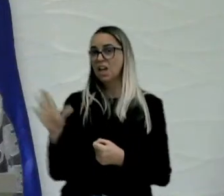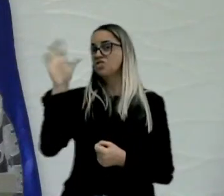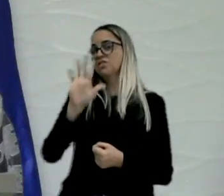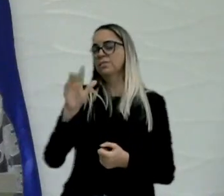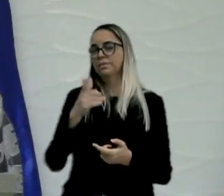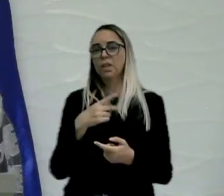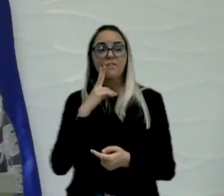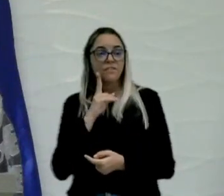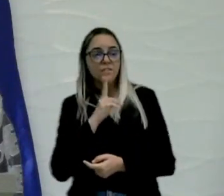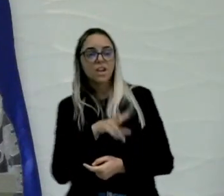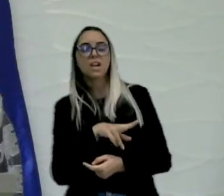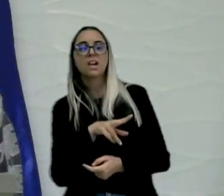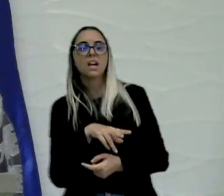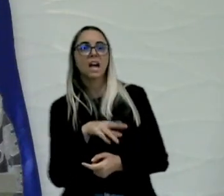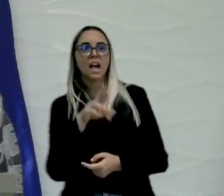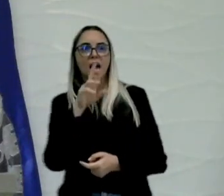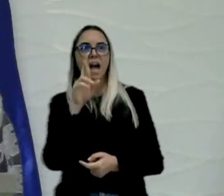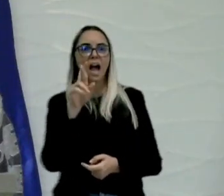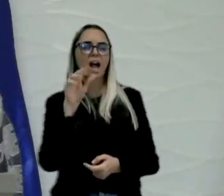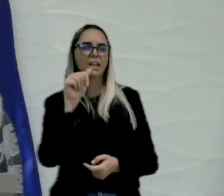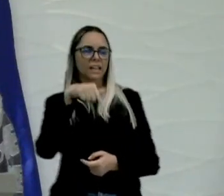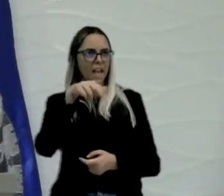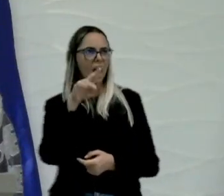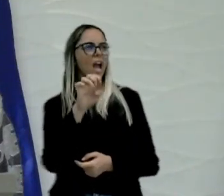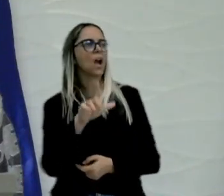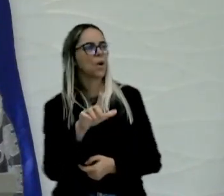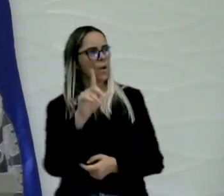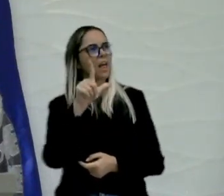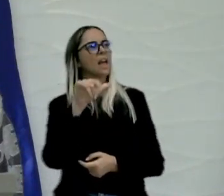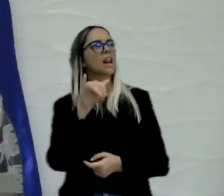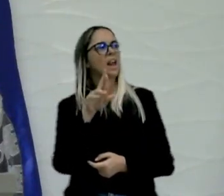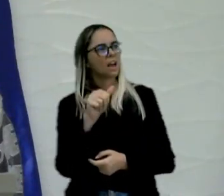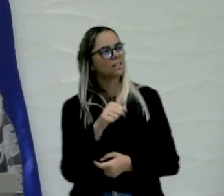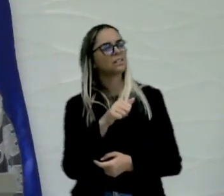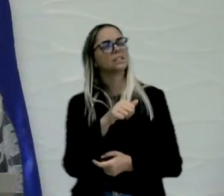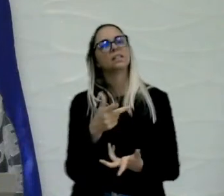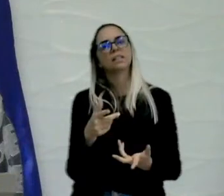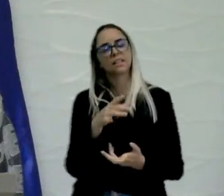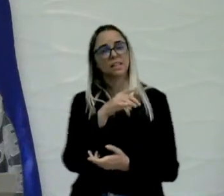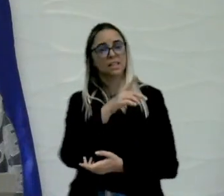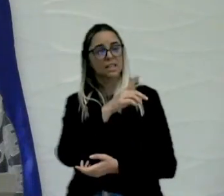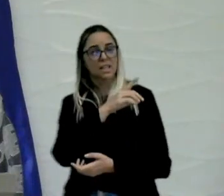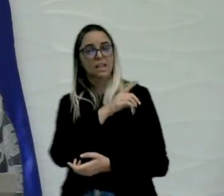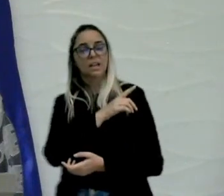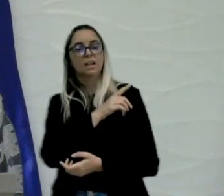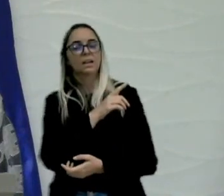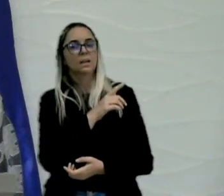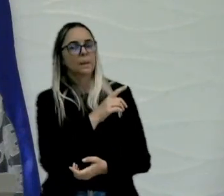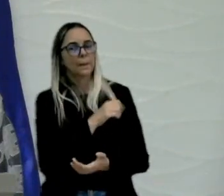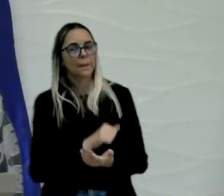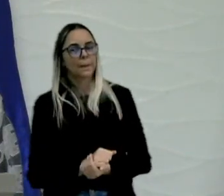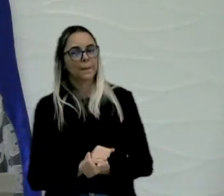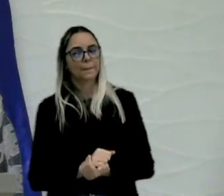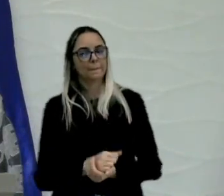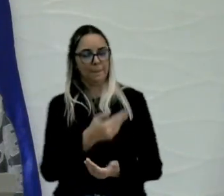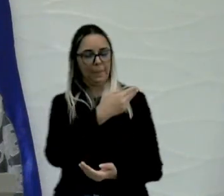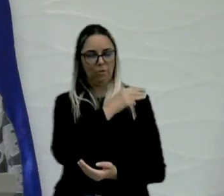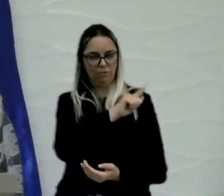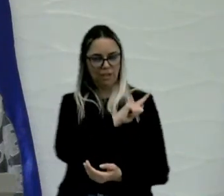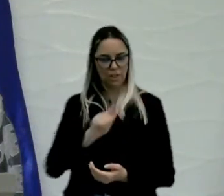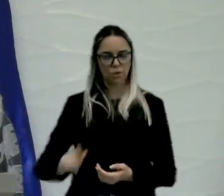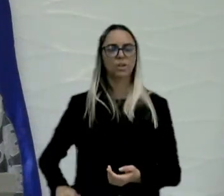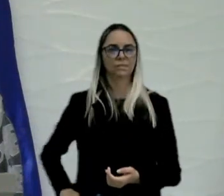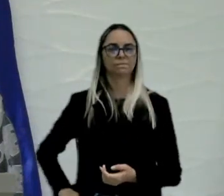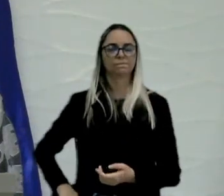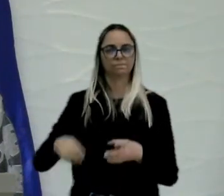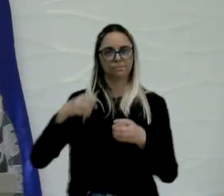em Arco Verde se eu não me engano e disse que vem para São Bento próximo vem para São Bento para vir